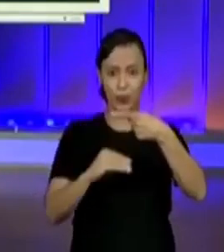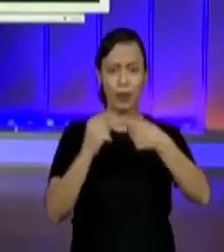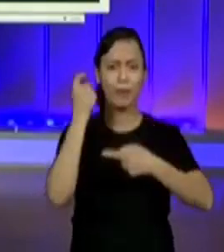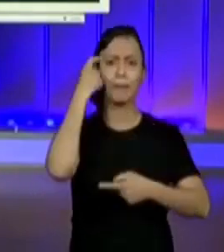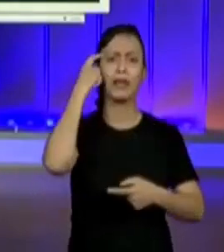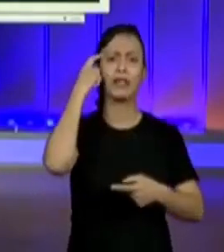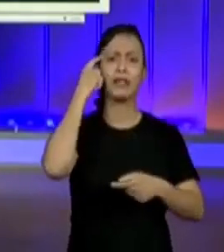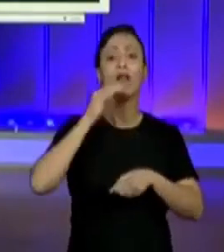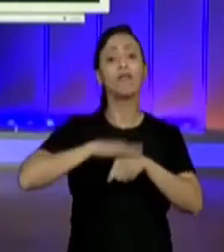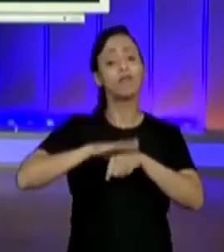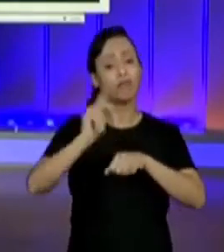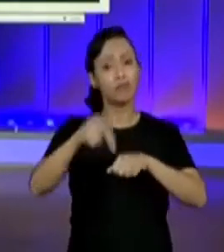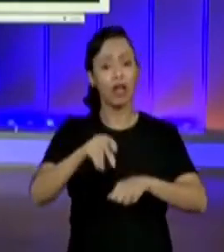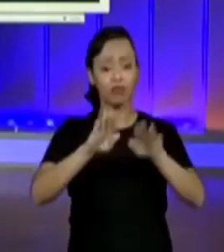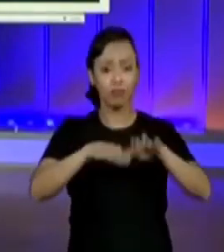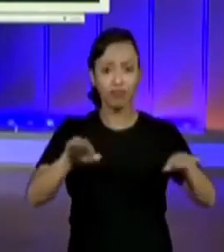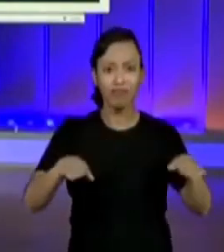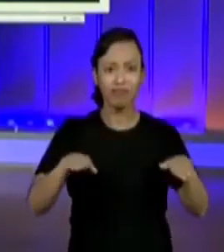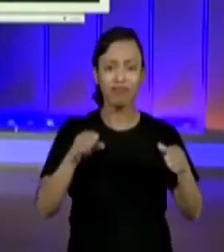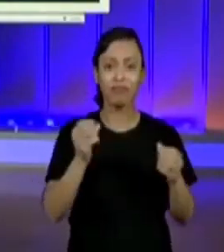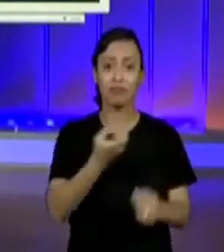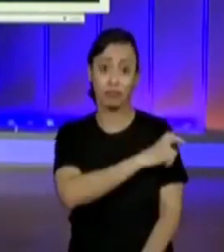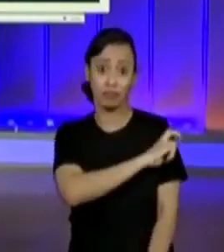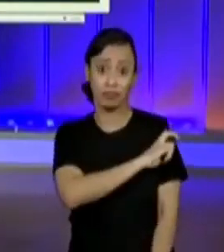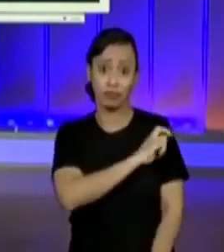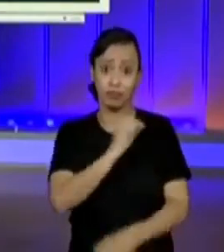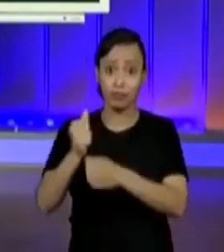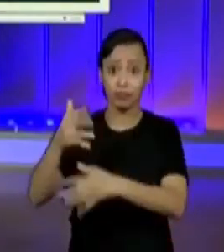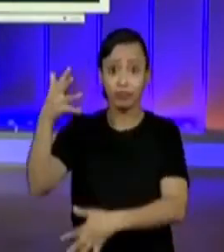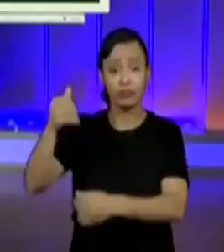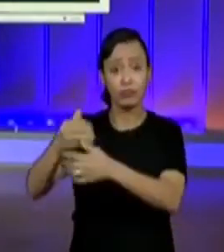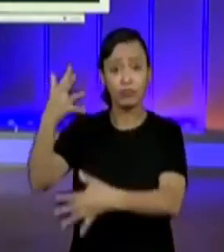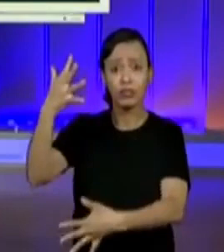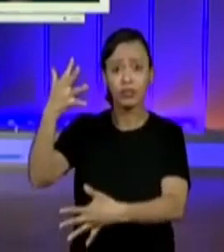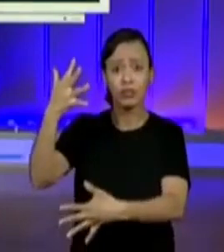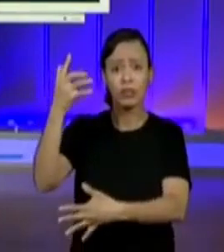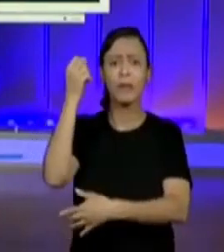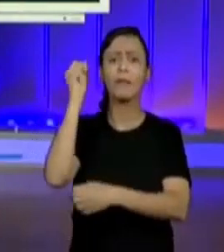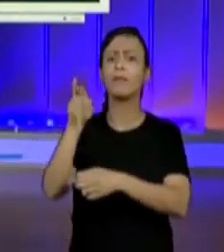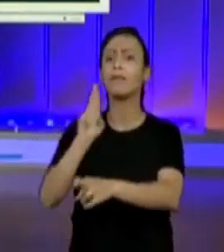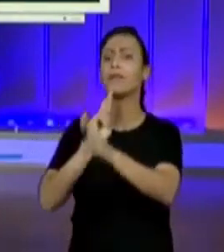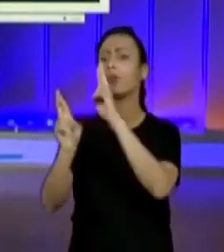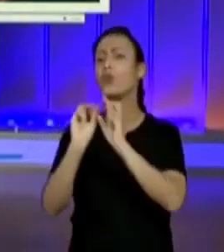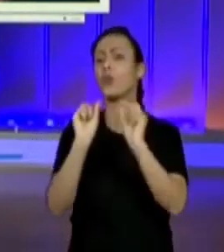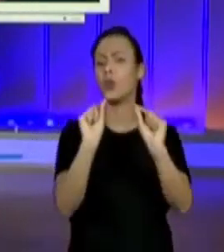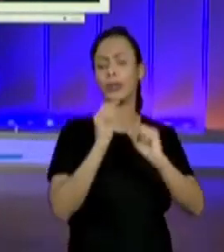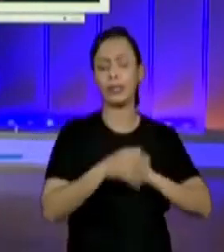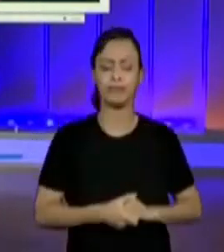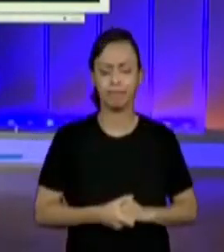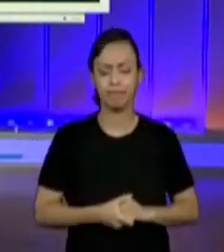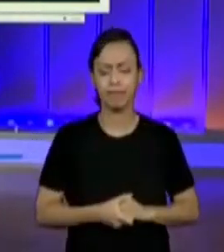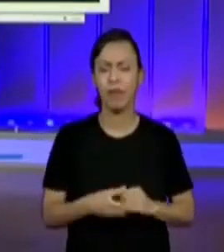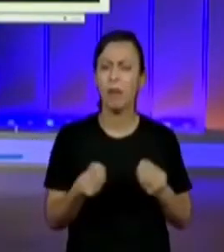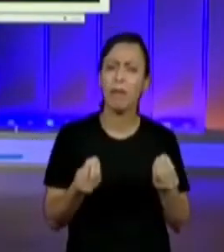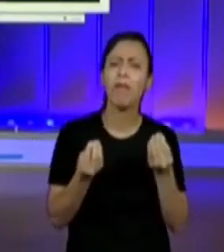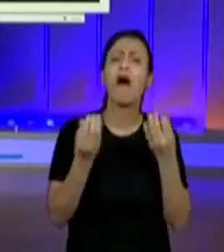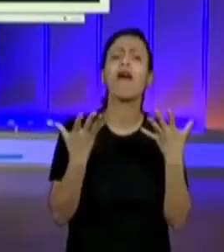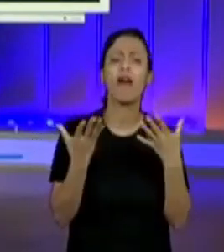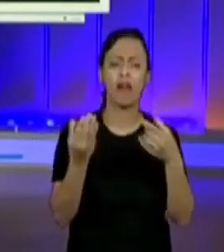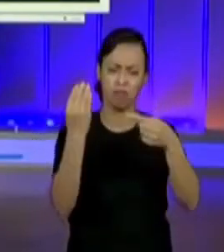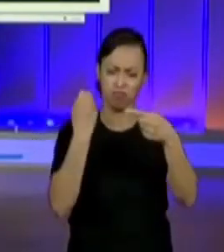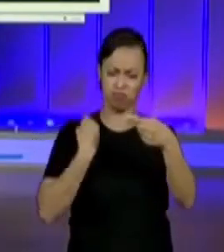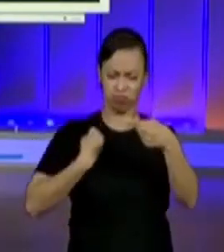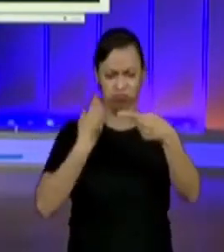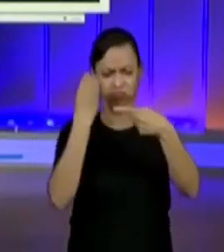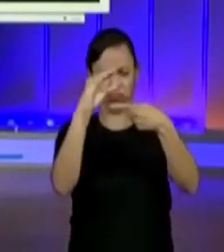deve estar aí agrupado com outros colegas para que servem as frações afinal pensem